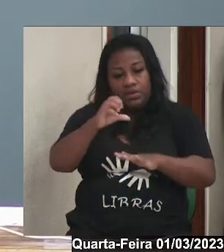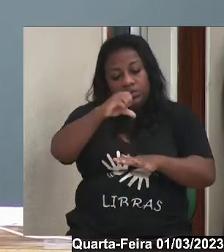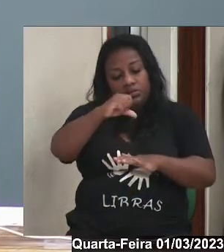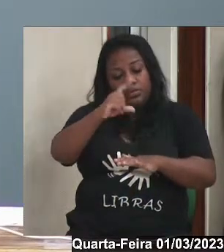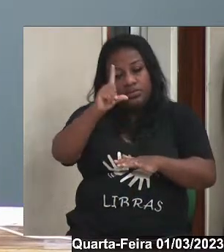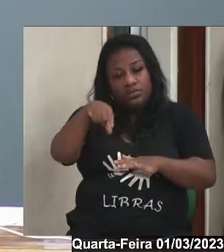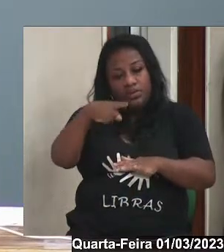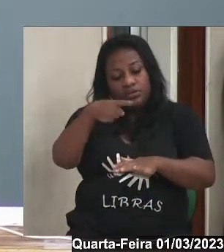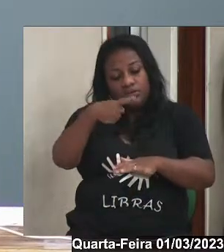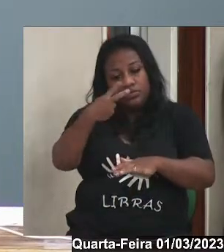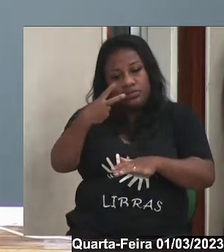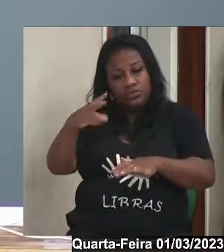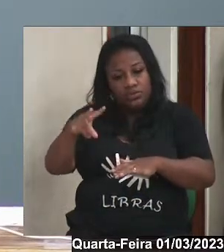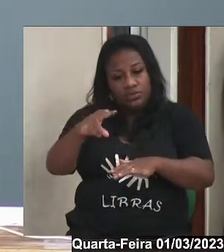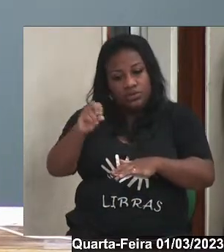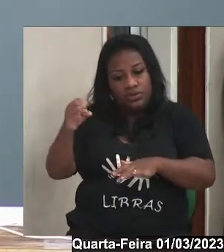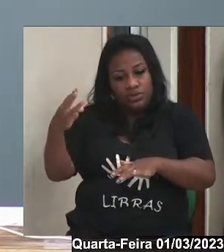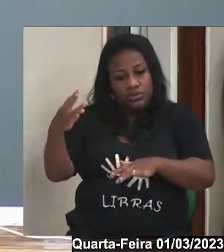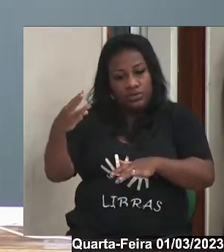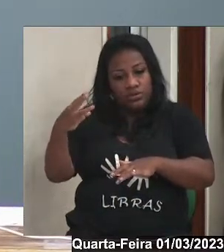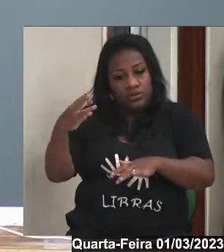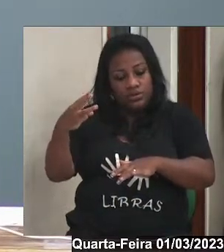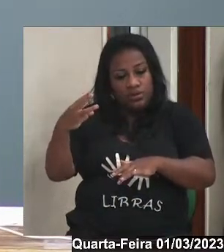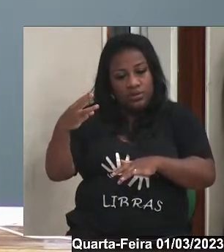número 9/2023.